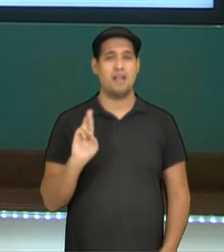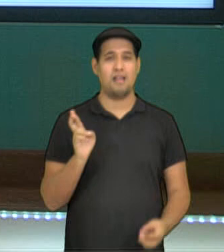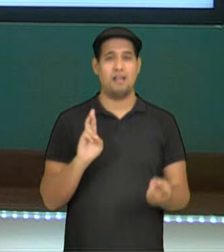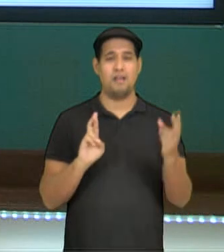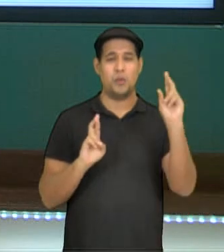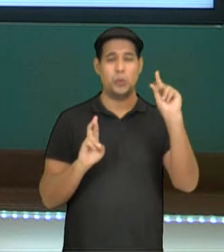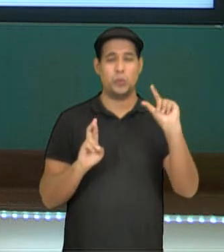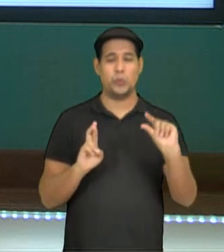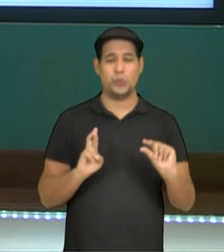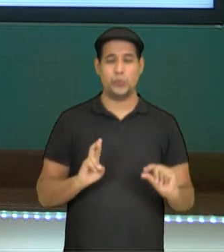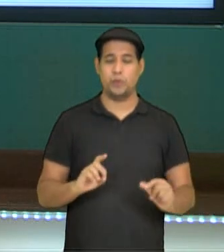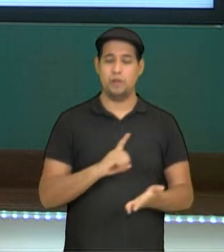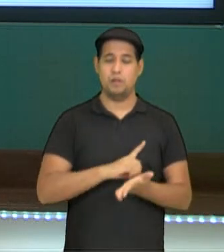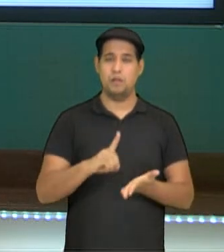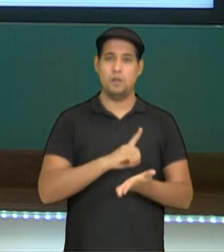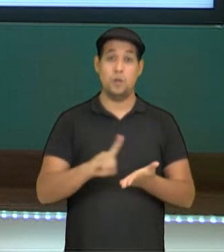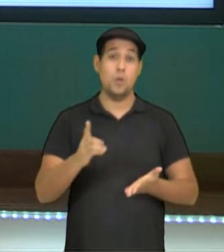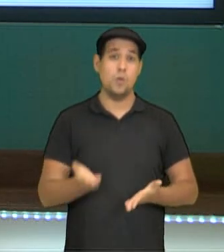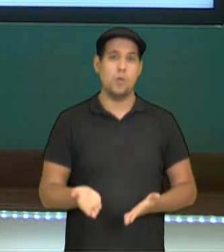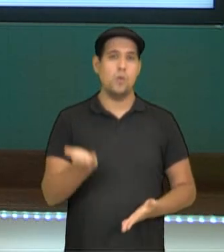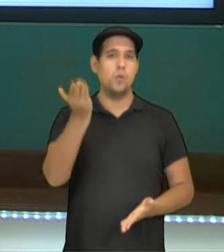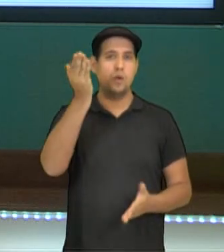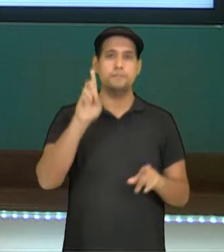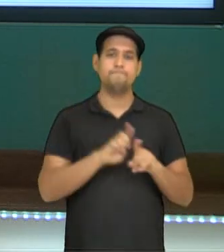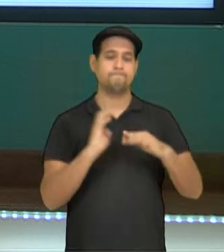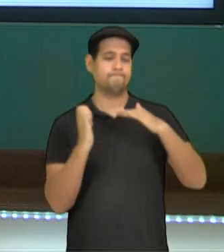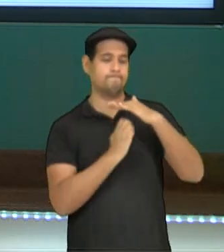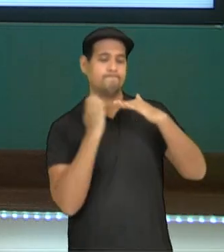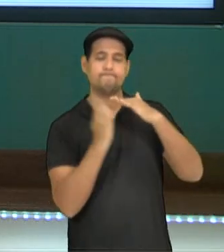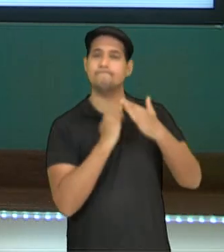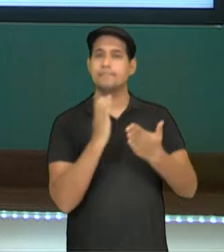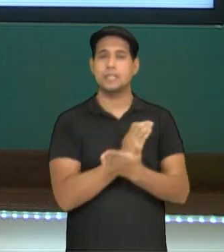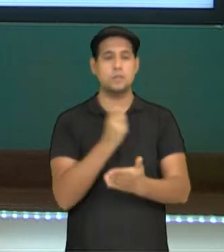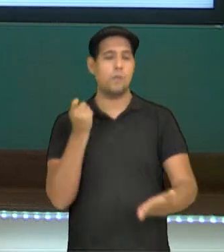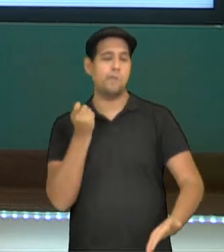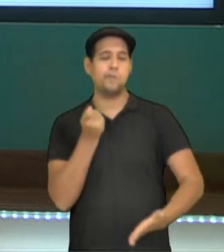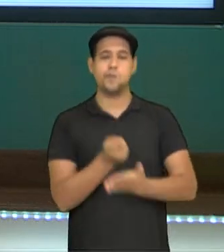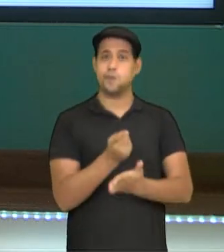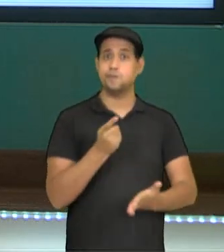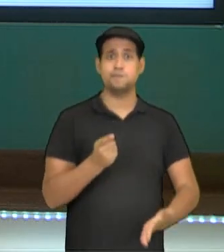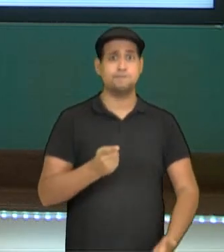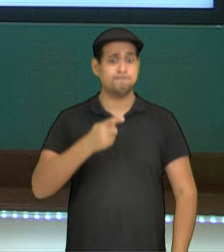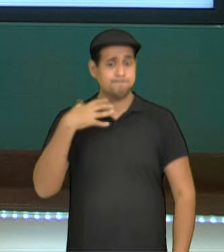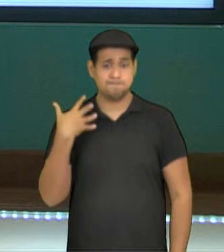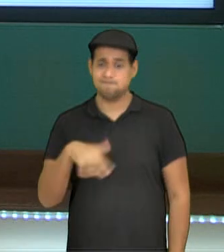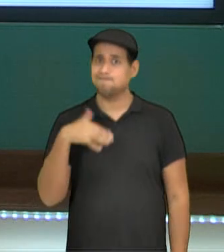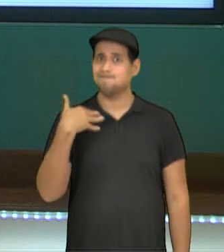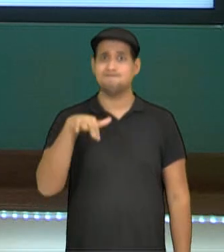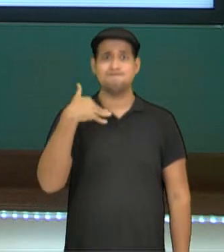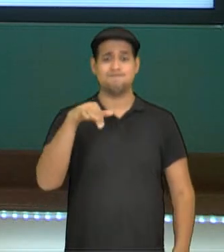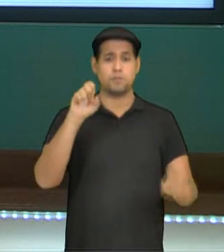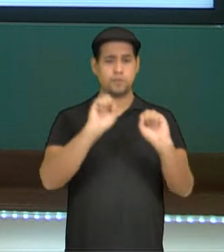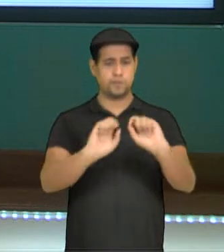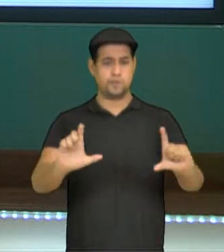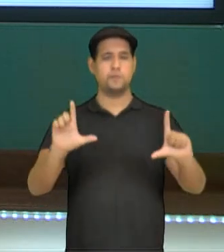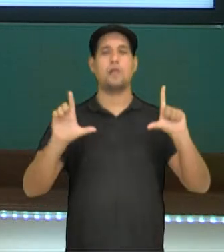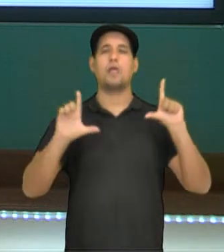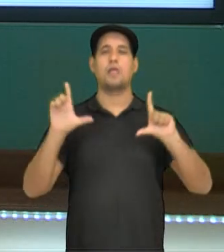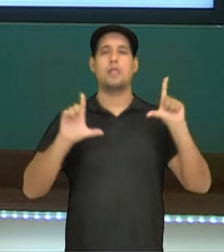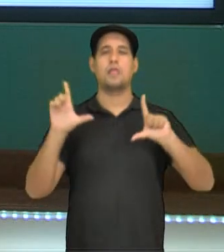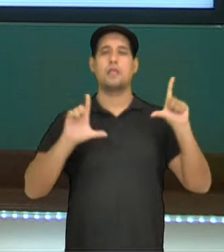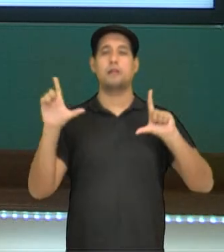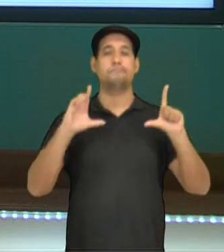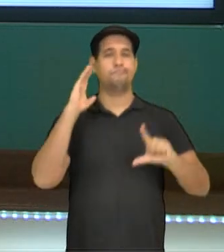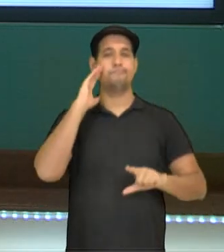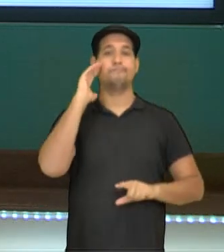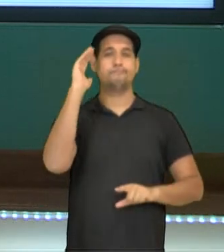desvalorizado frente ao dólar. Então as empresas elas ficam, às vezes, investem um dinheiro muito absurdo para transmitir, ter a prioridade da transmissão